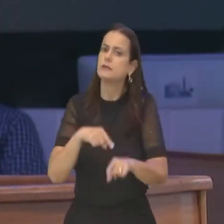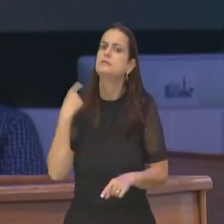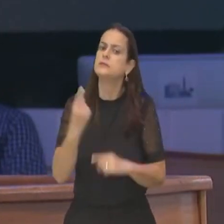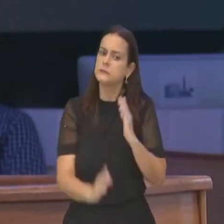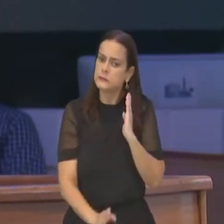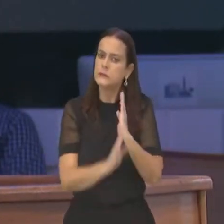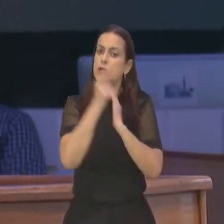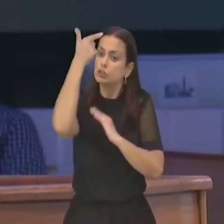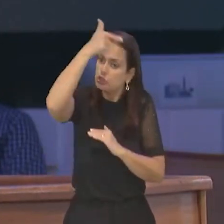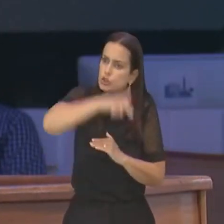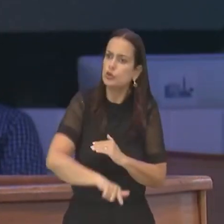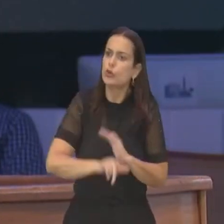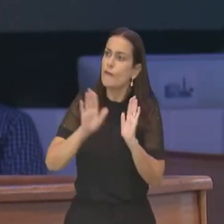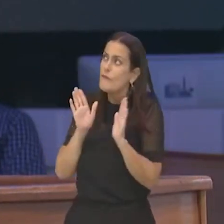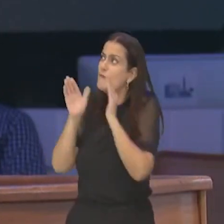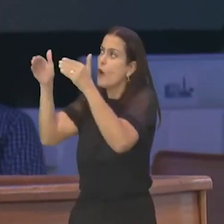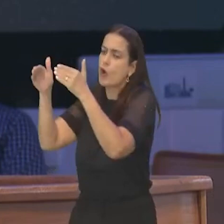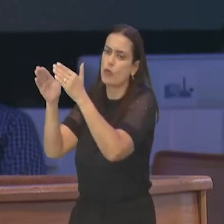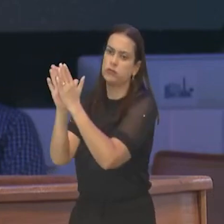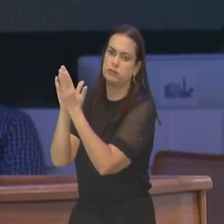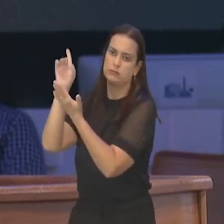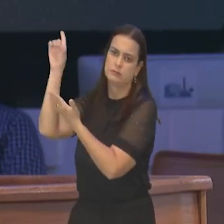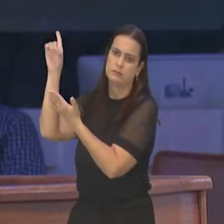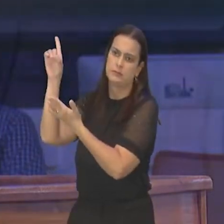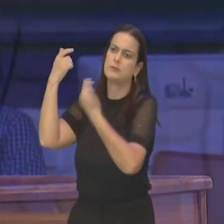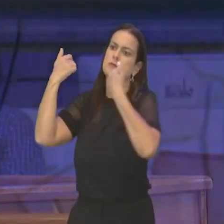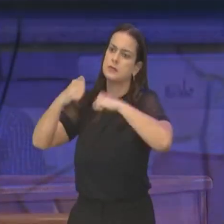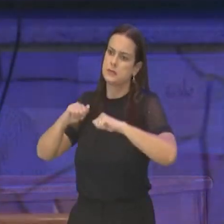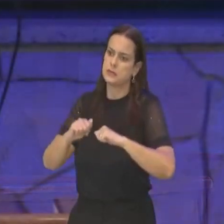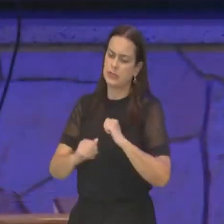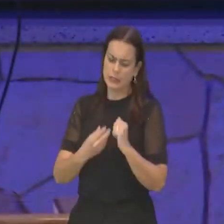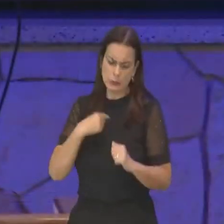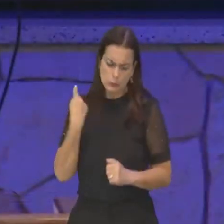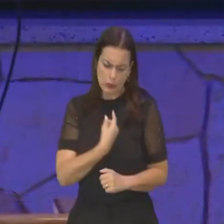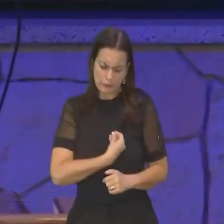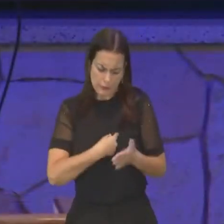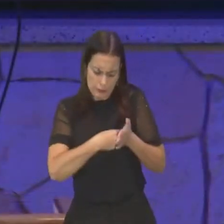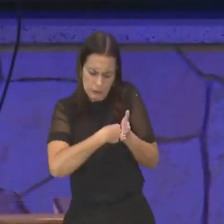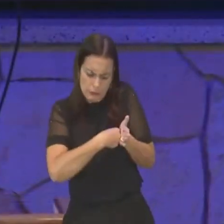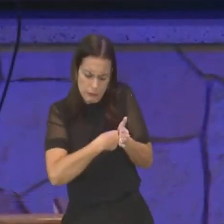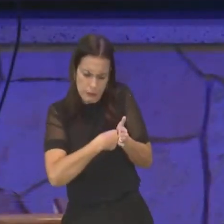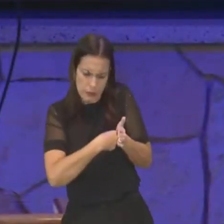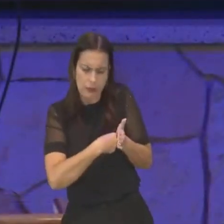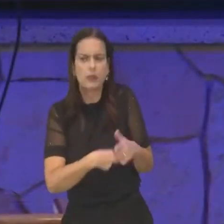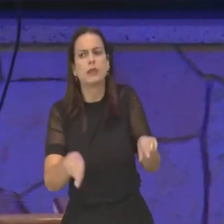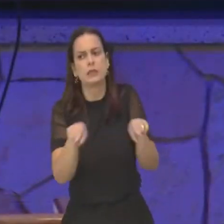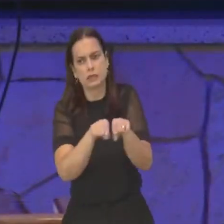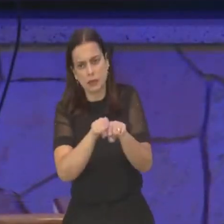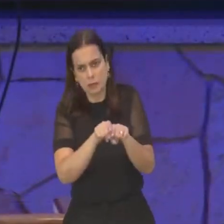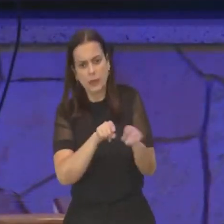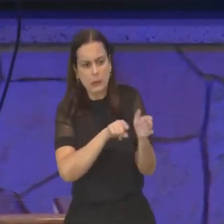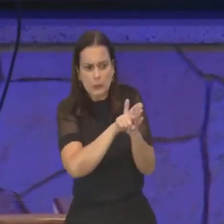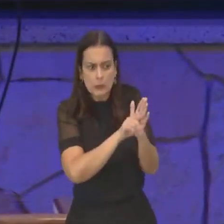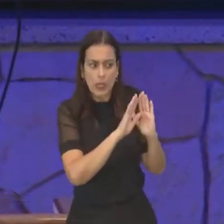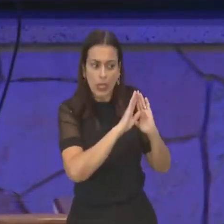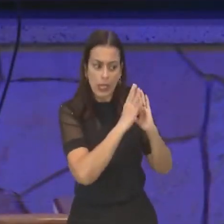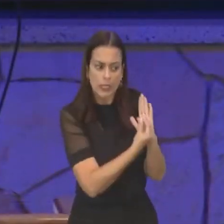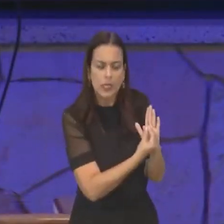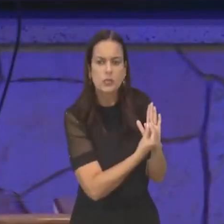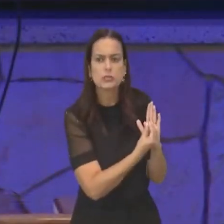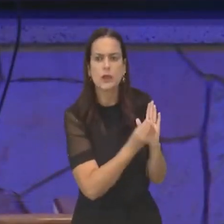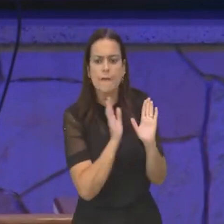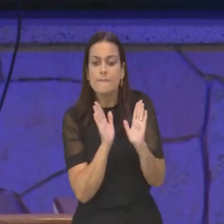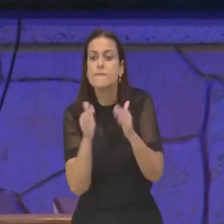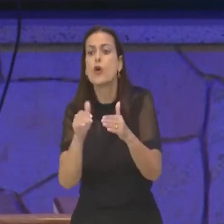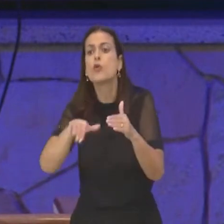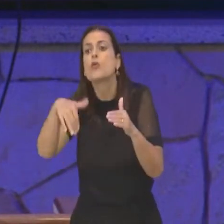redescobrir a centralidade da palavra, redescobrir em nossa vida, como igreja também, a centralidade da comunhão, da oração